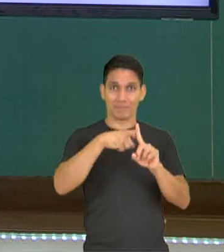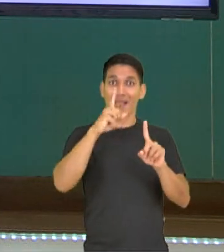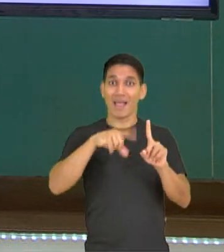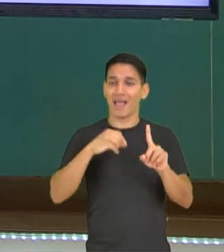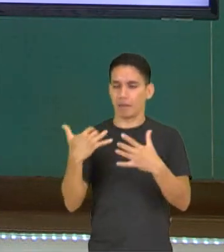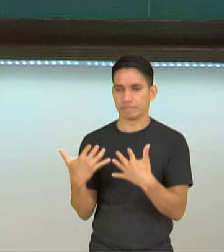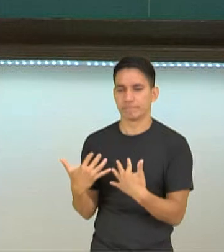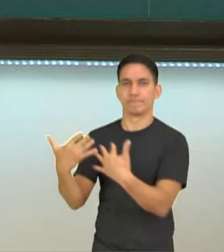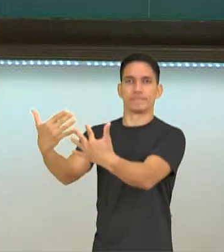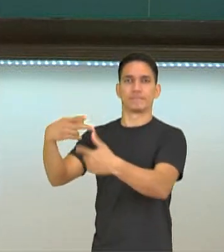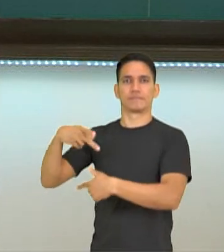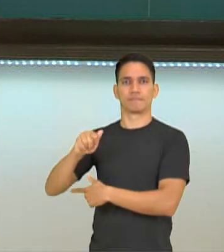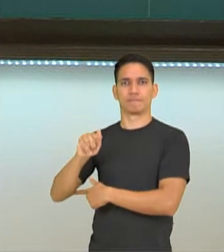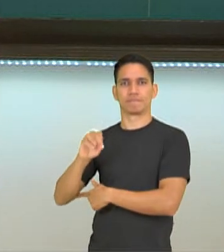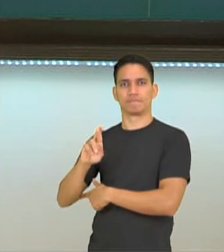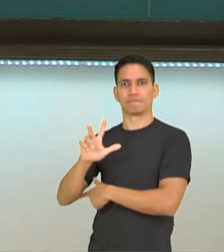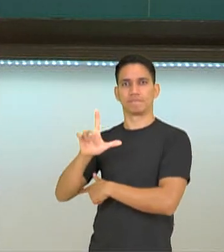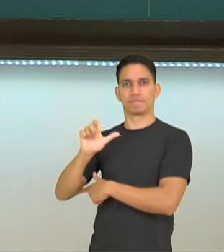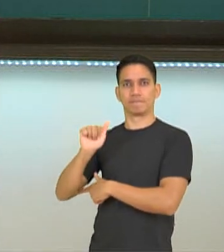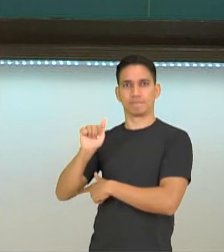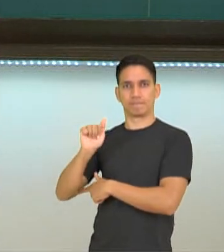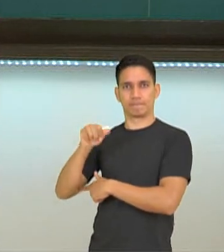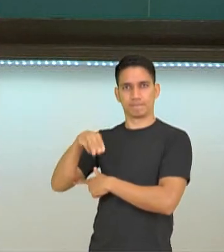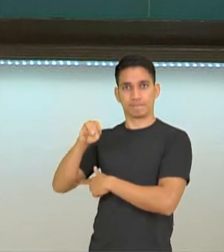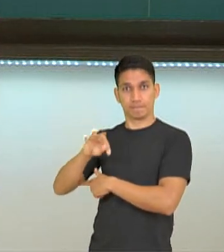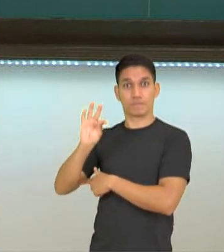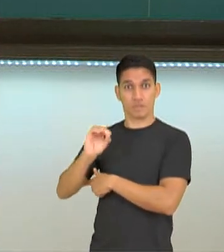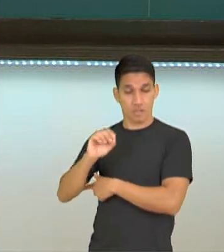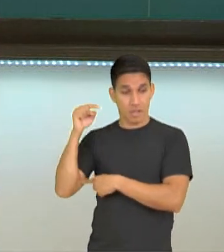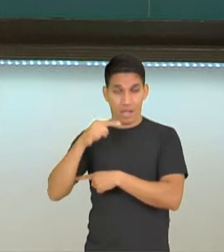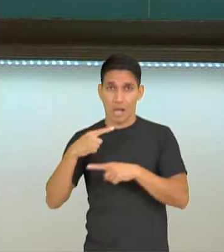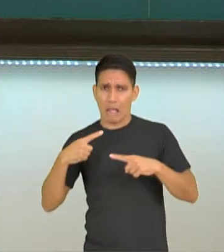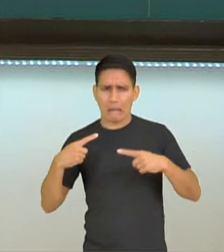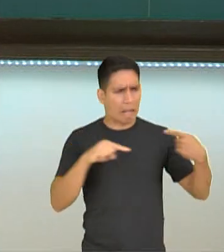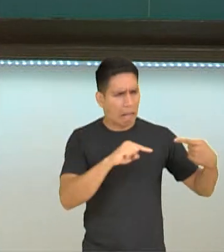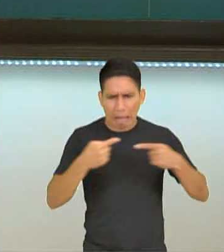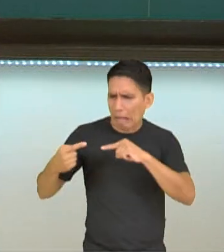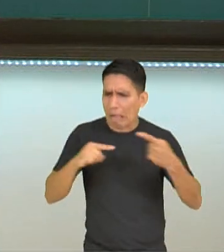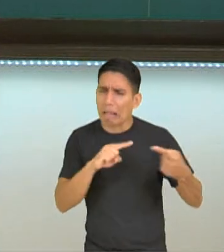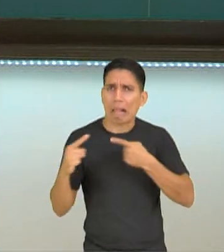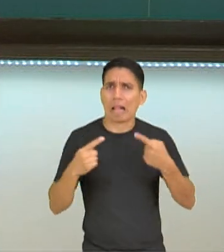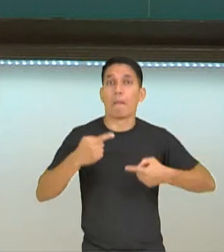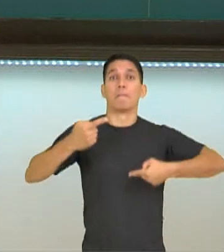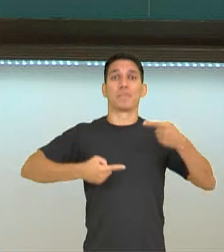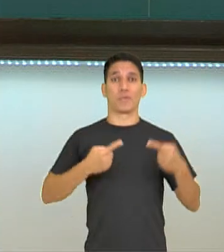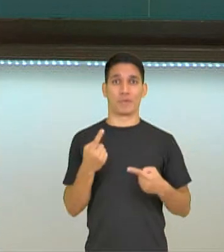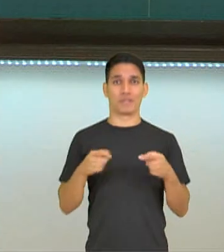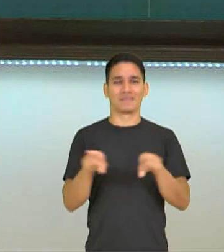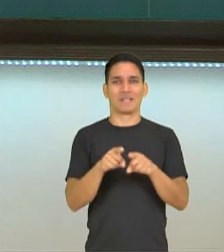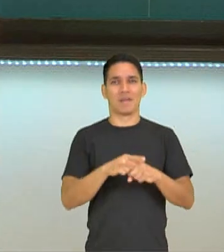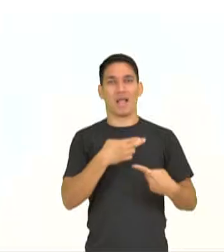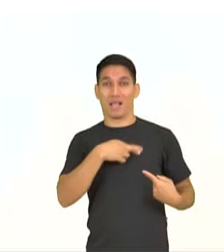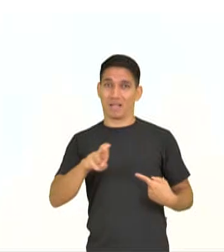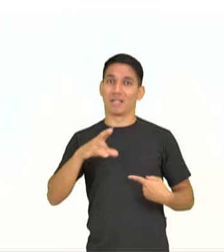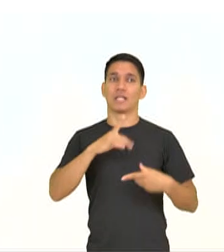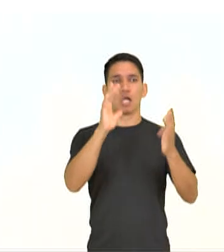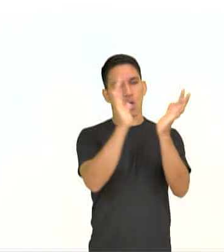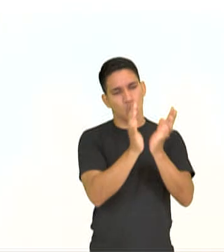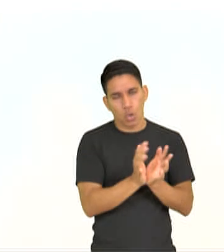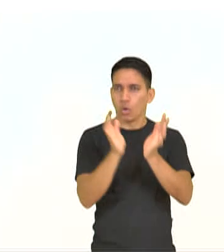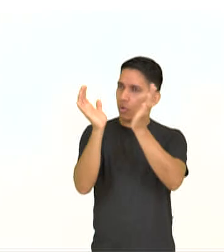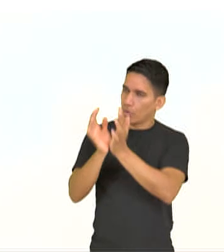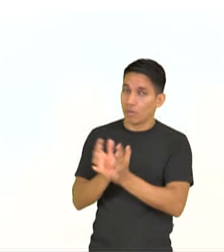parlamento. Nessas disputas políticas e religiosas, nós vamos ter aí, então, alguns grupos, né? As